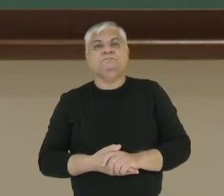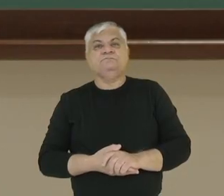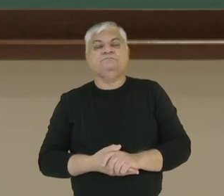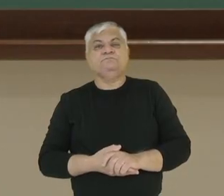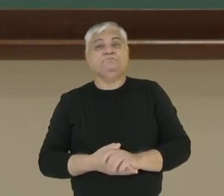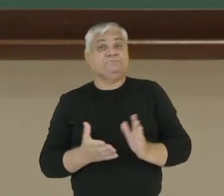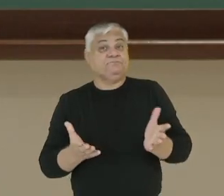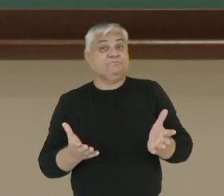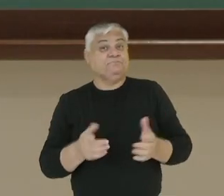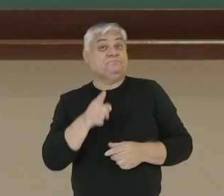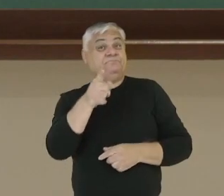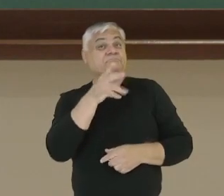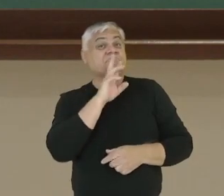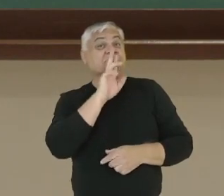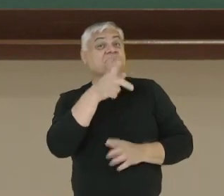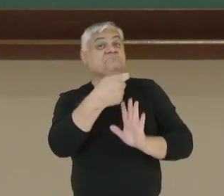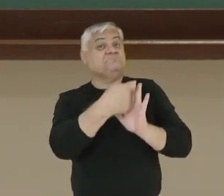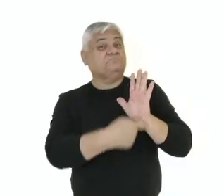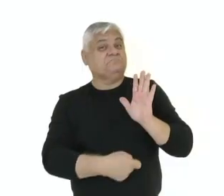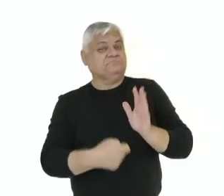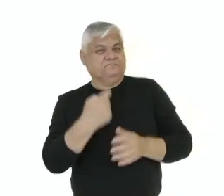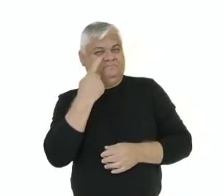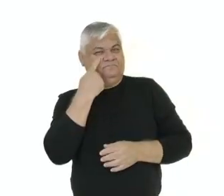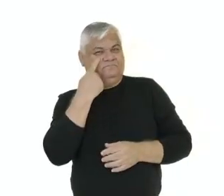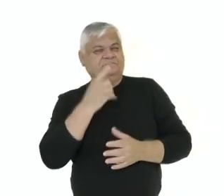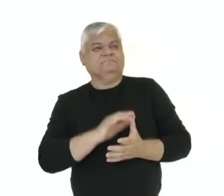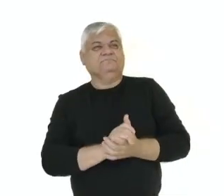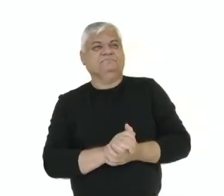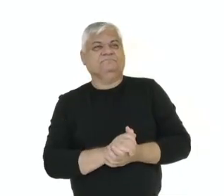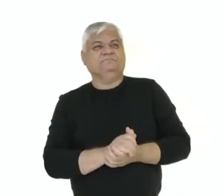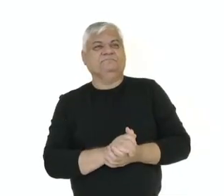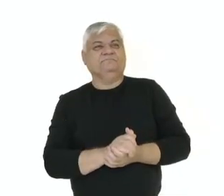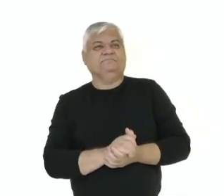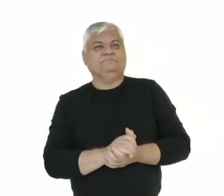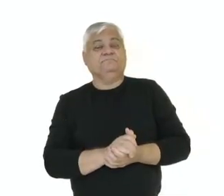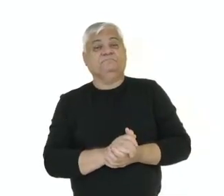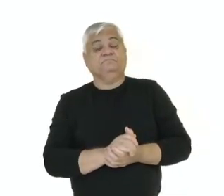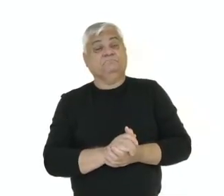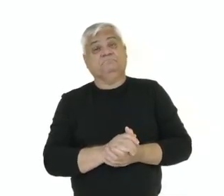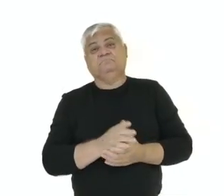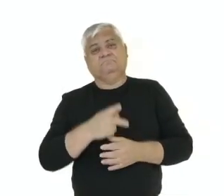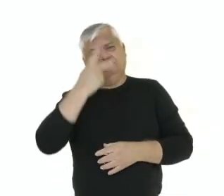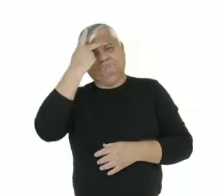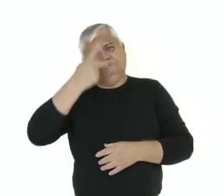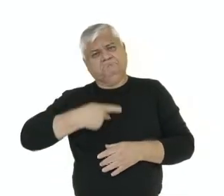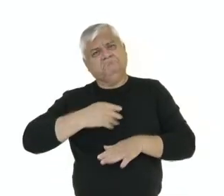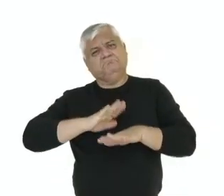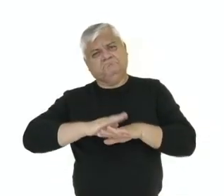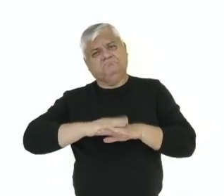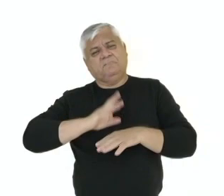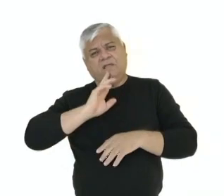E aí, o que você respondeu? Vamos ver? A resposta era pessoal, mas